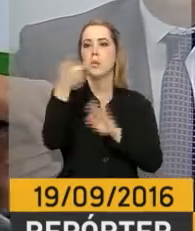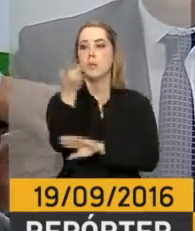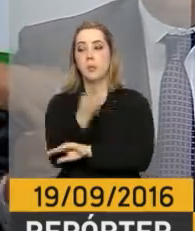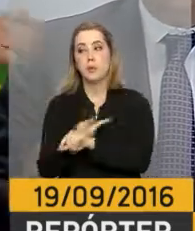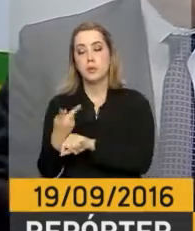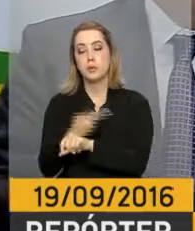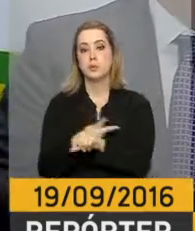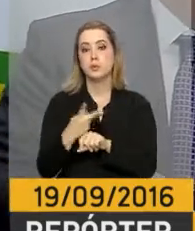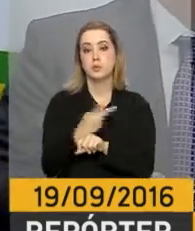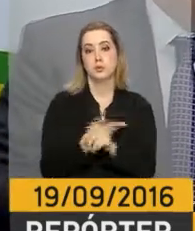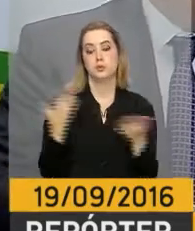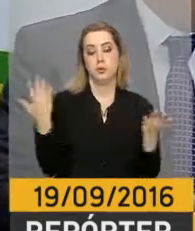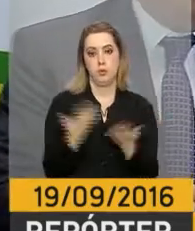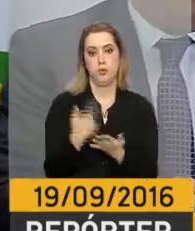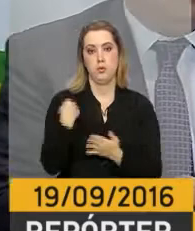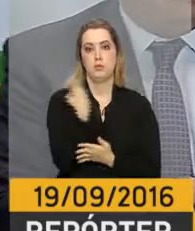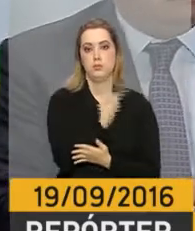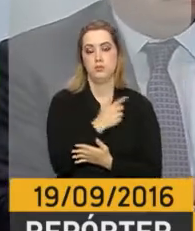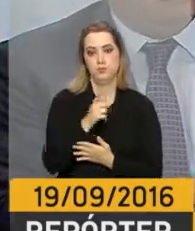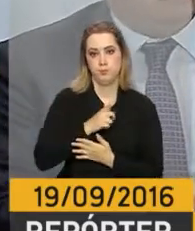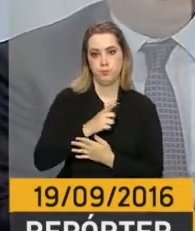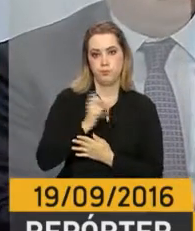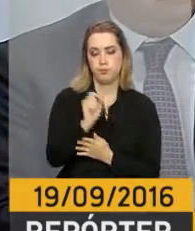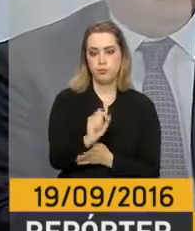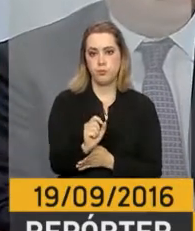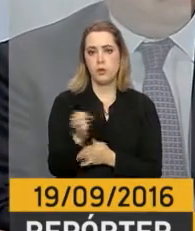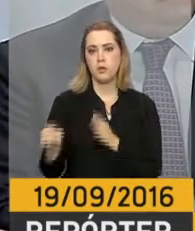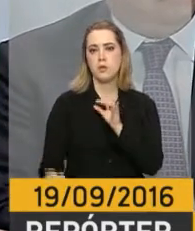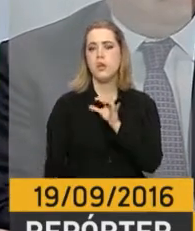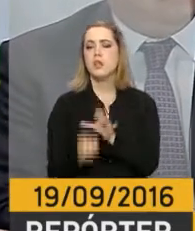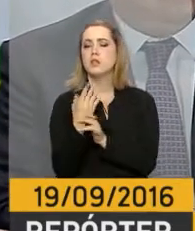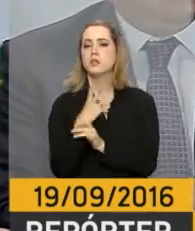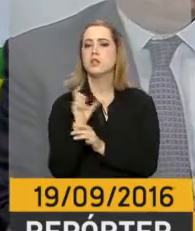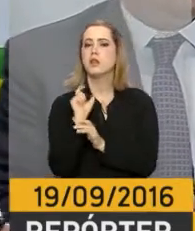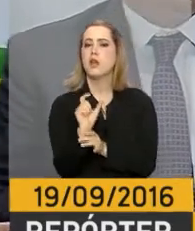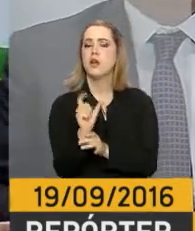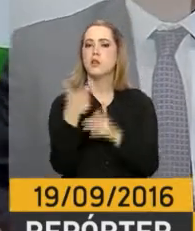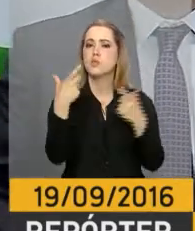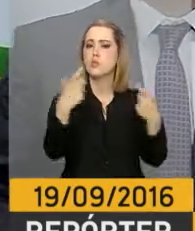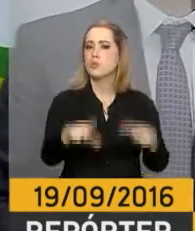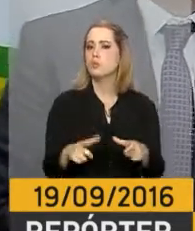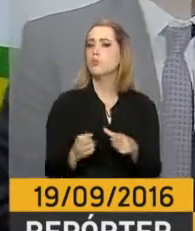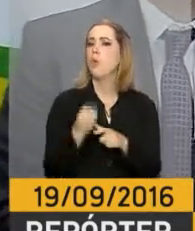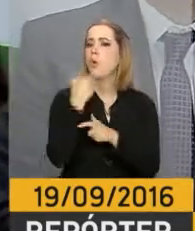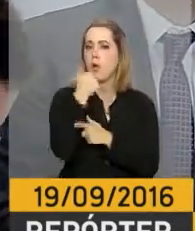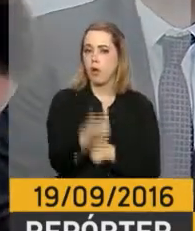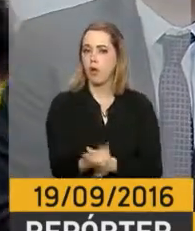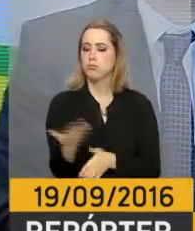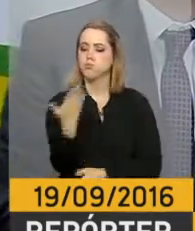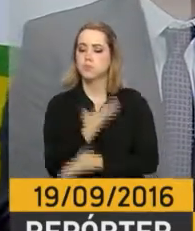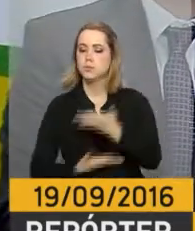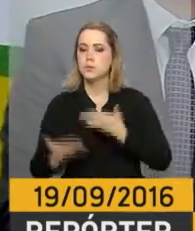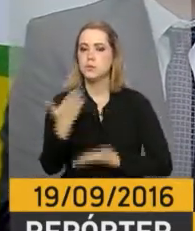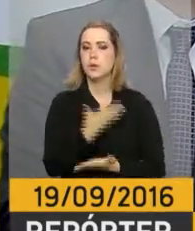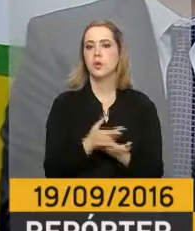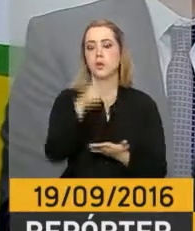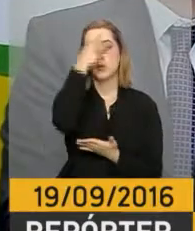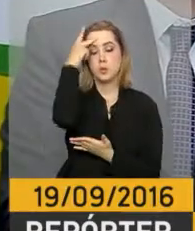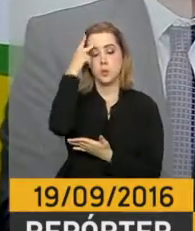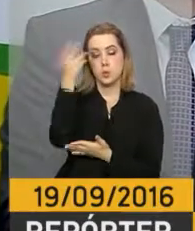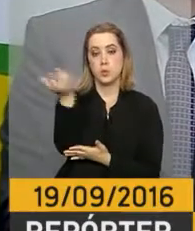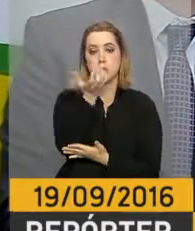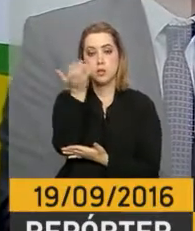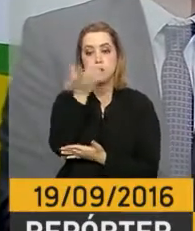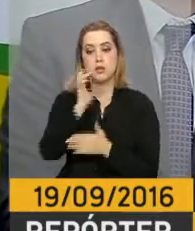que temos para criarmos um ambiente favorável ao